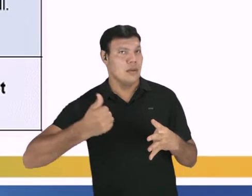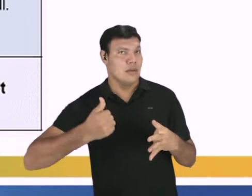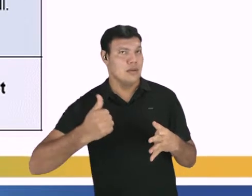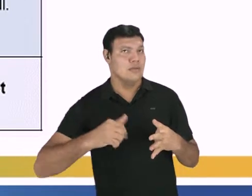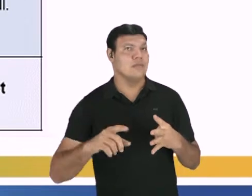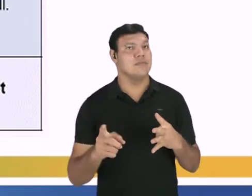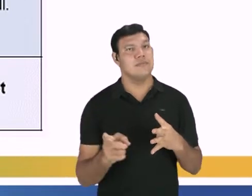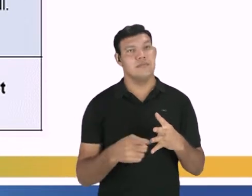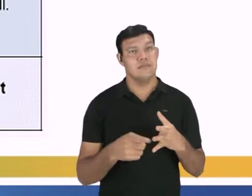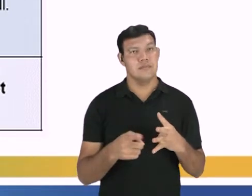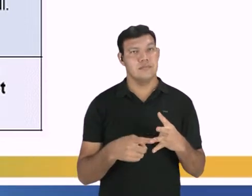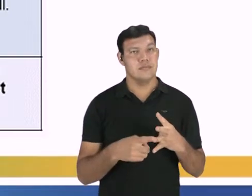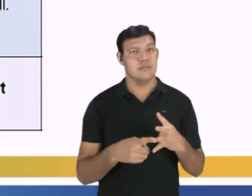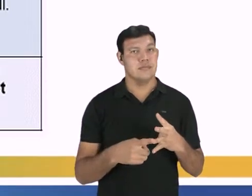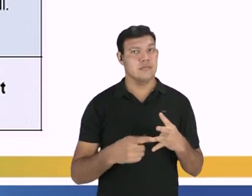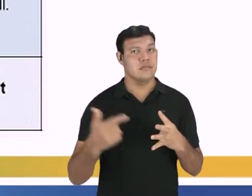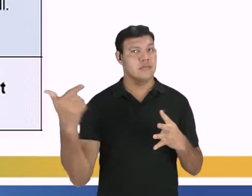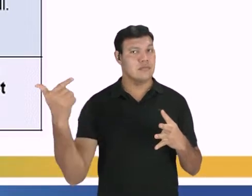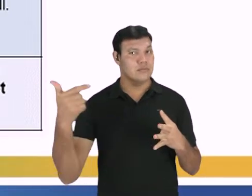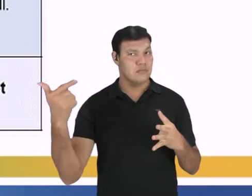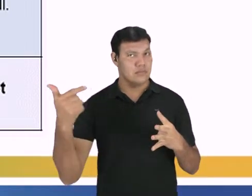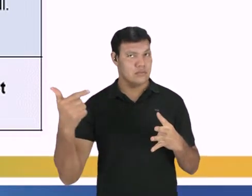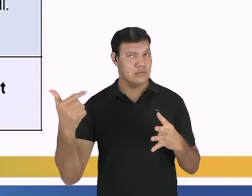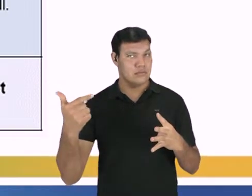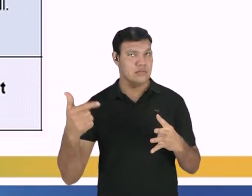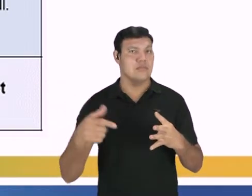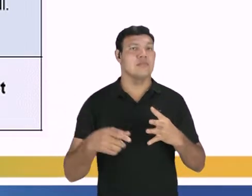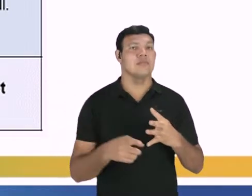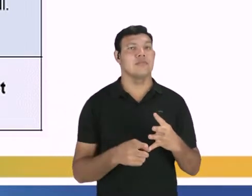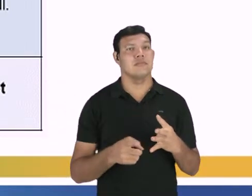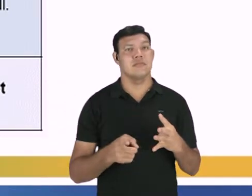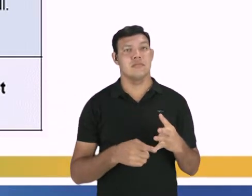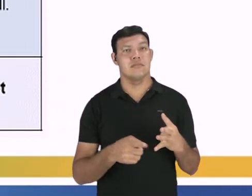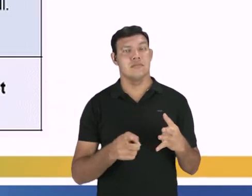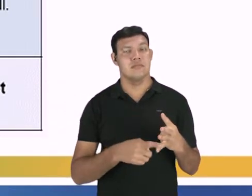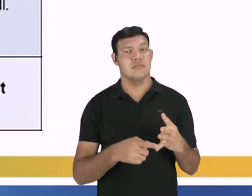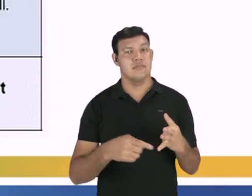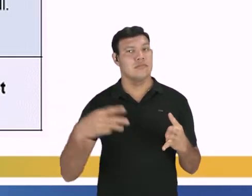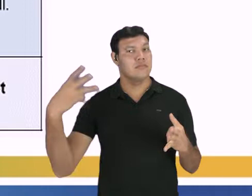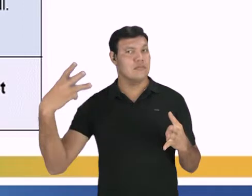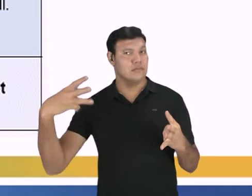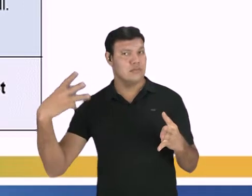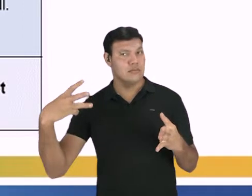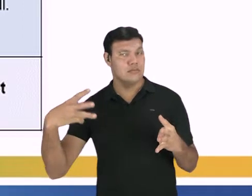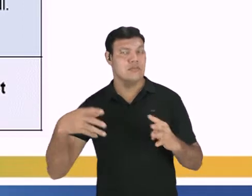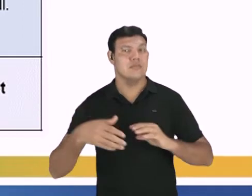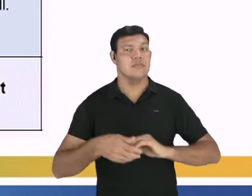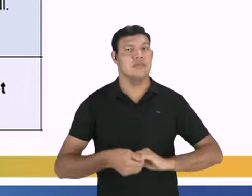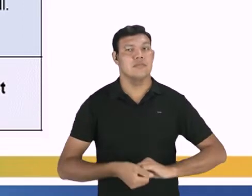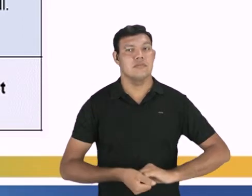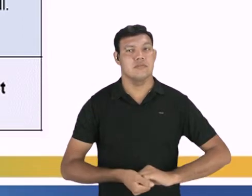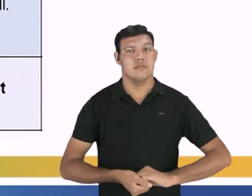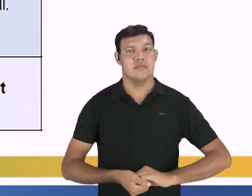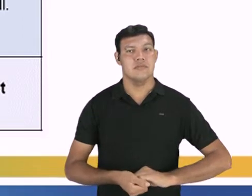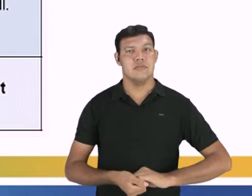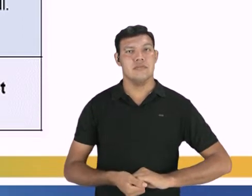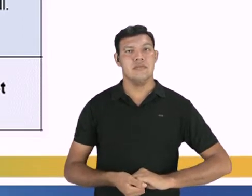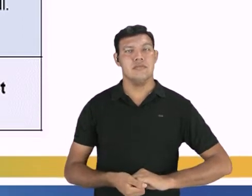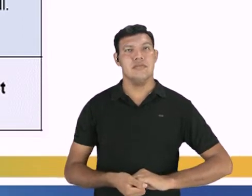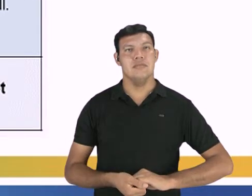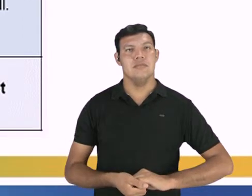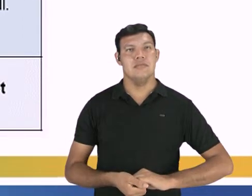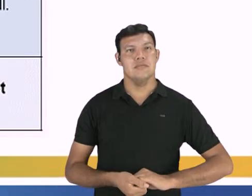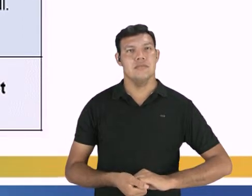primeira condicional. Second conditional, a segunda condicional. Third conditional, a